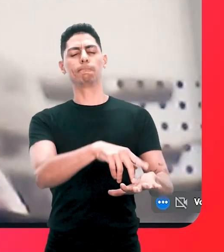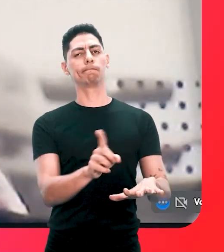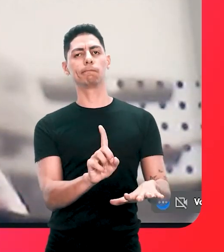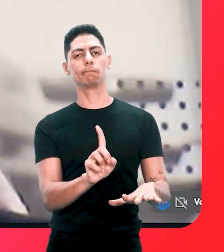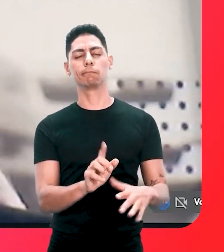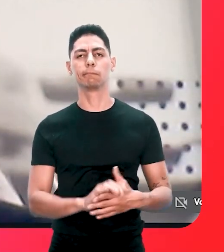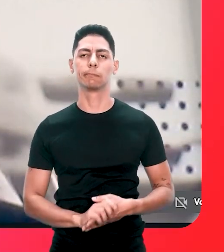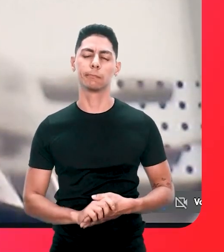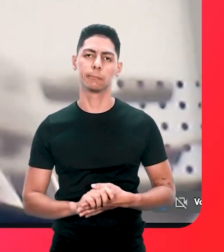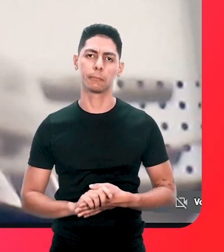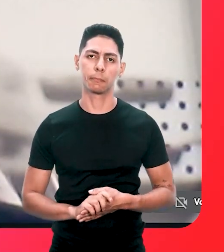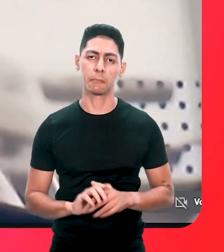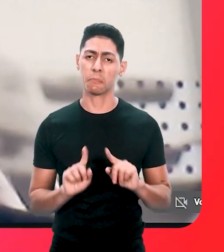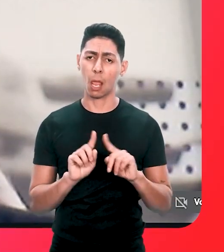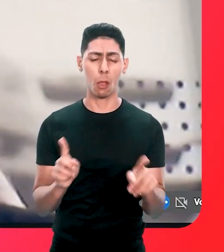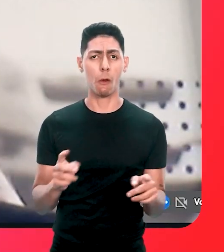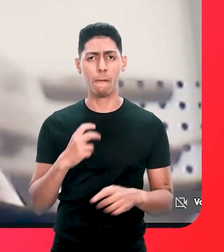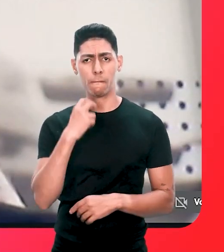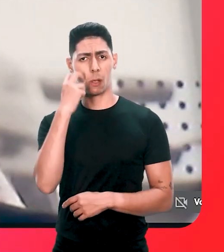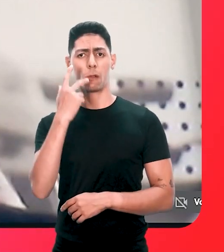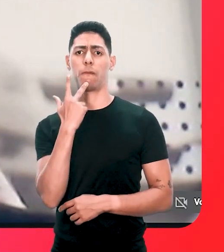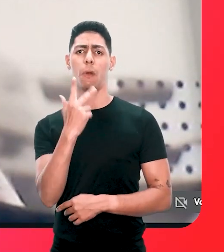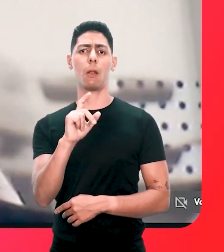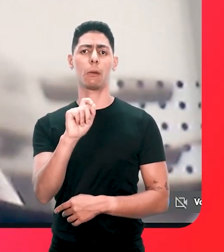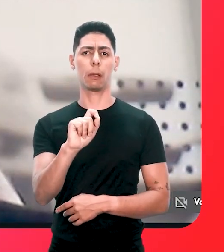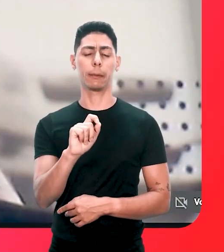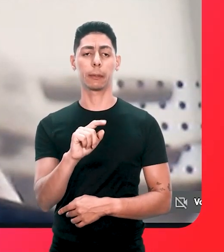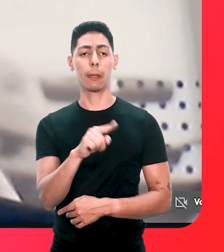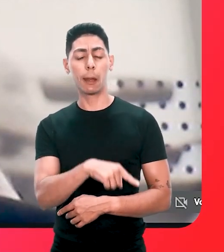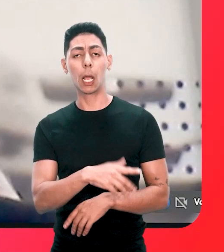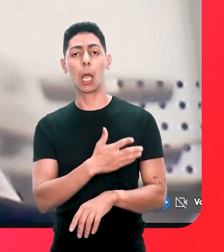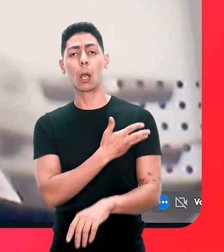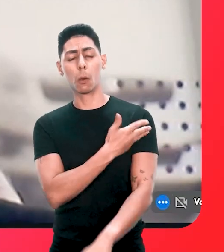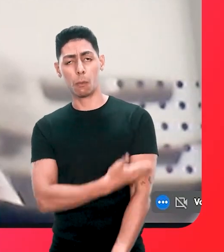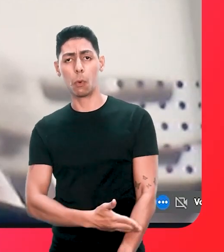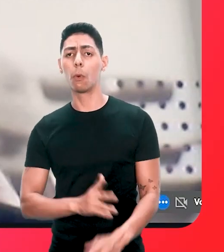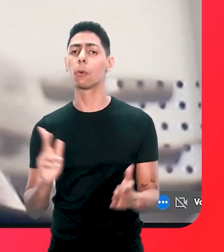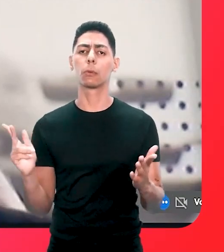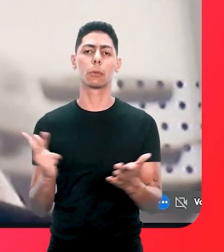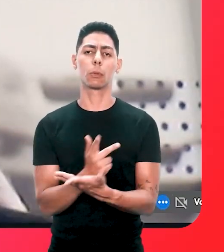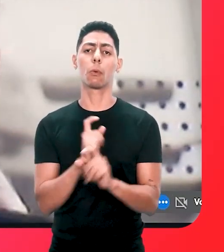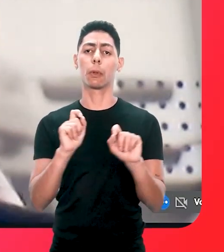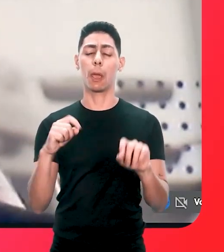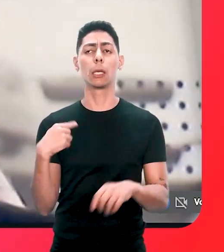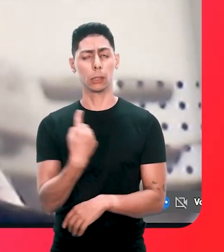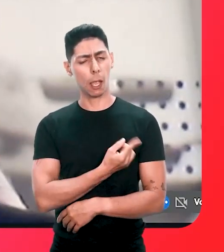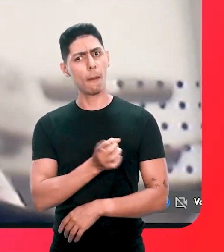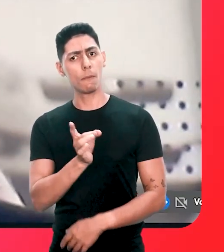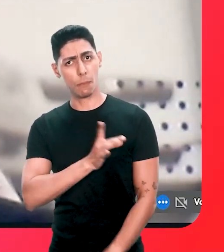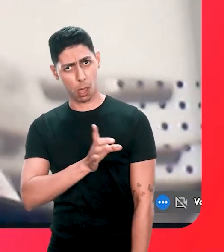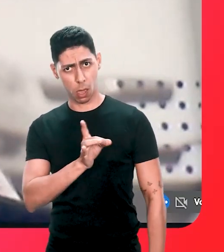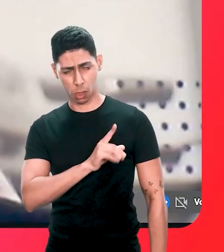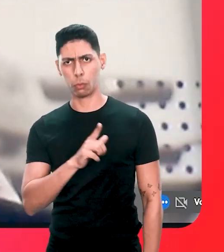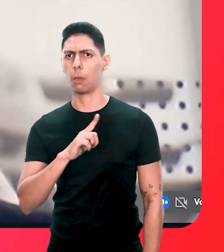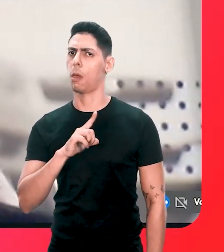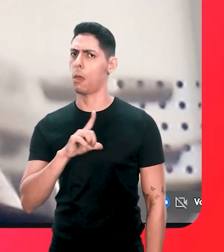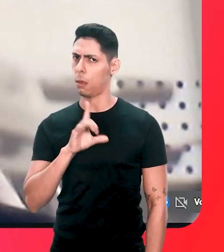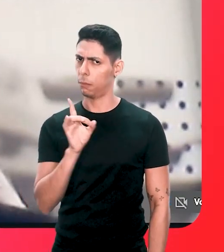eu não tenho vergonha de dizer, não, que era bem comum de acontecer, que a gente temia